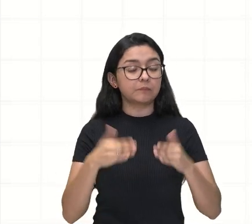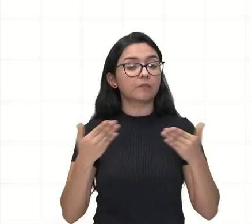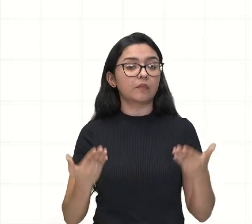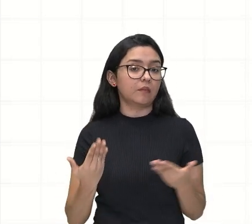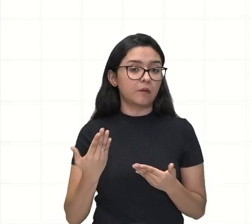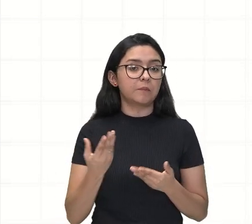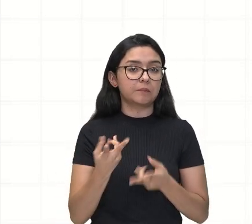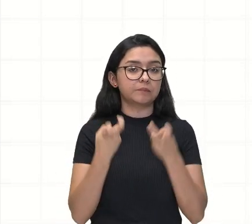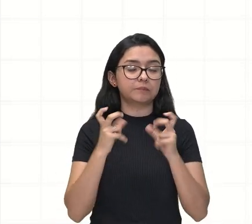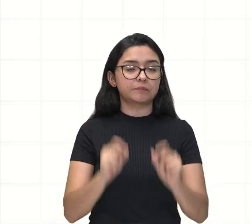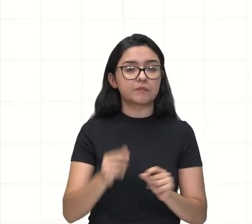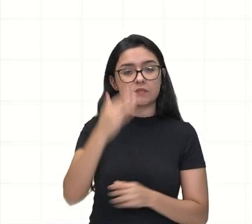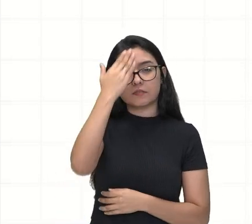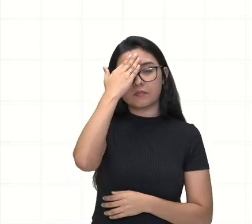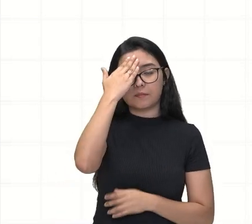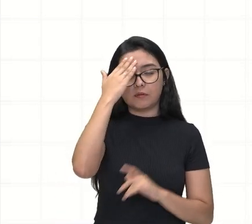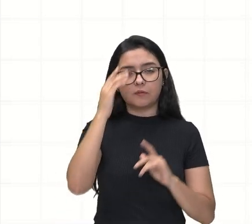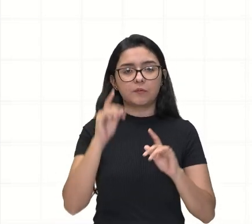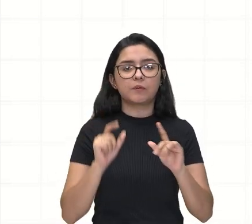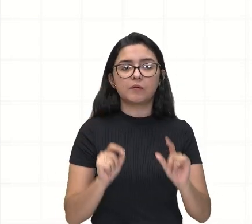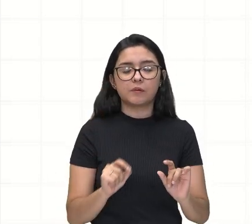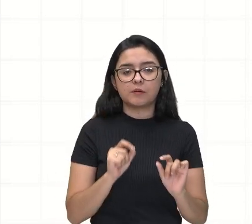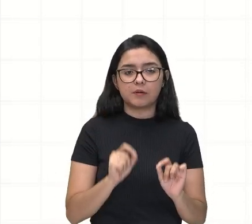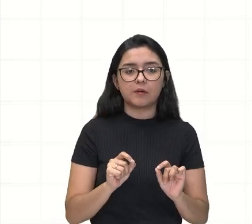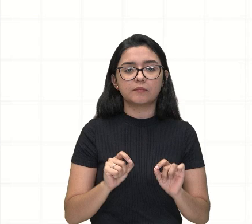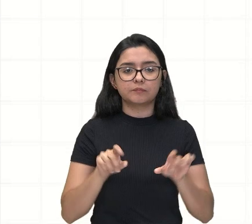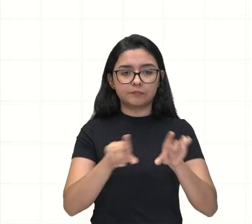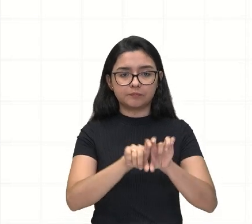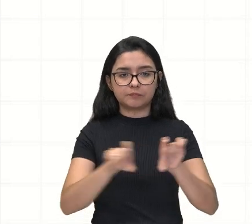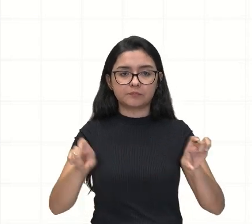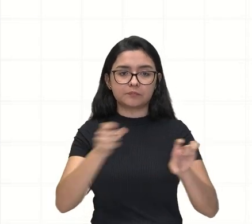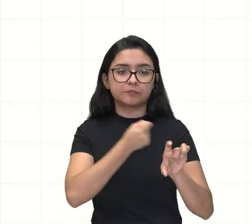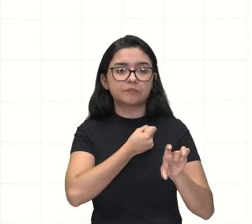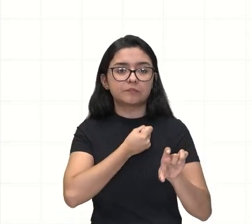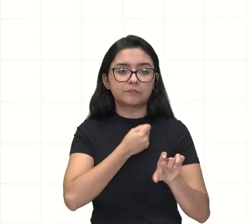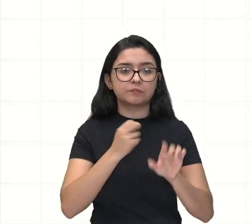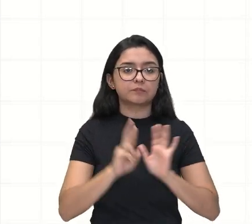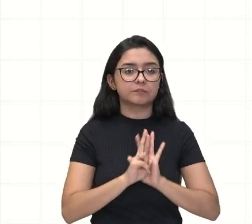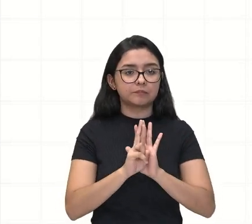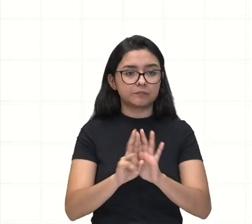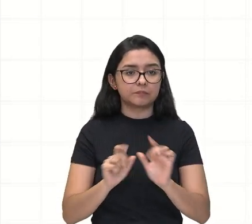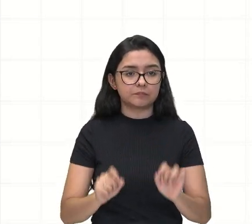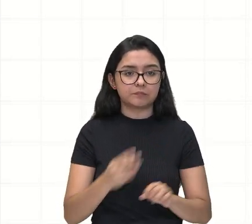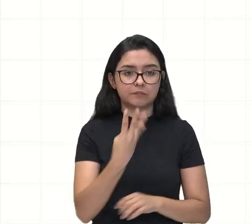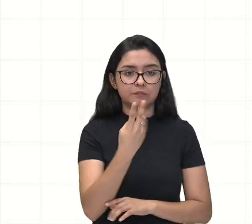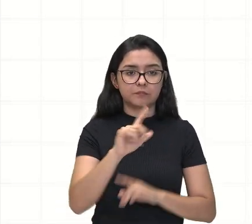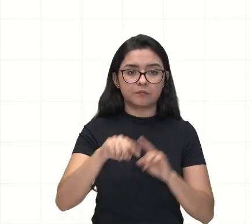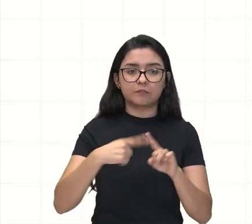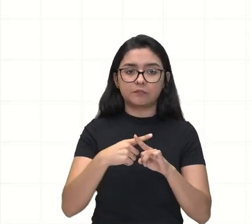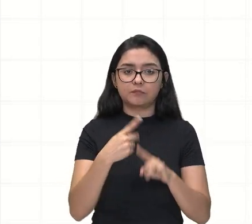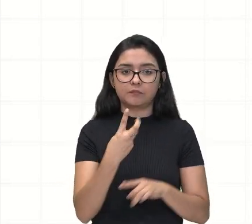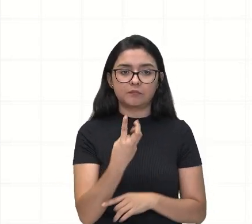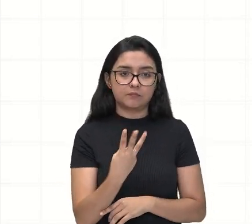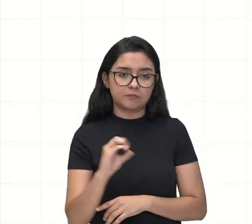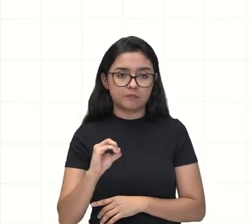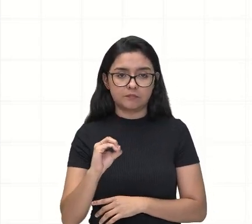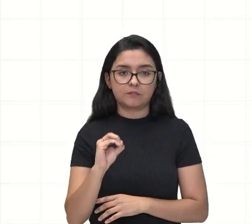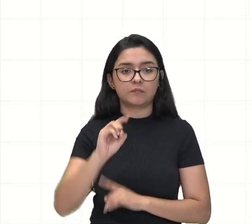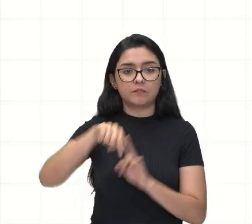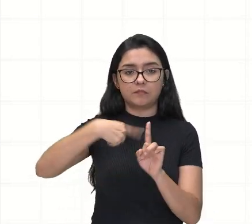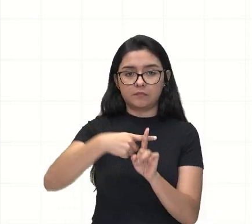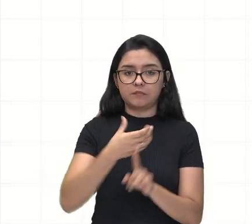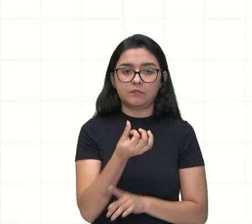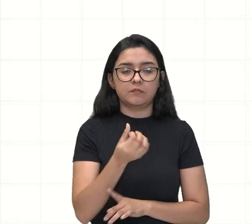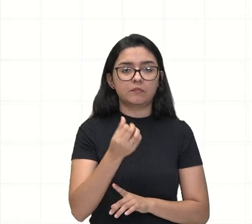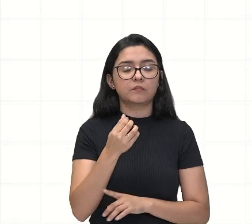só. Sabendo que a situação, problema, que a expressão numérica que representa a situação, problema é 4 vezes 30 mais